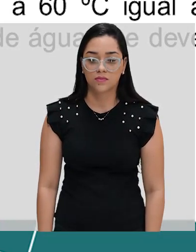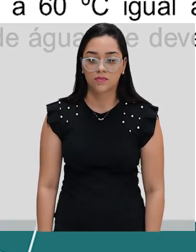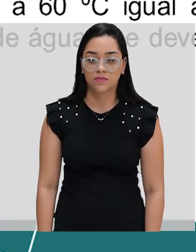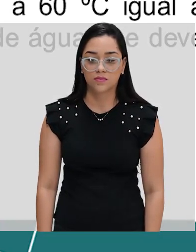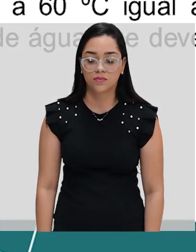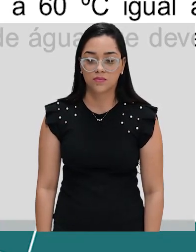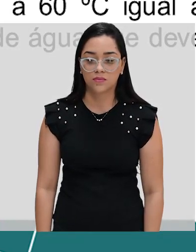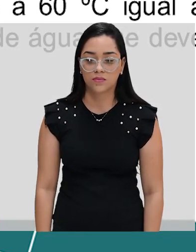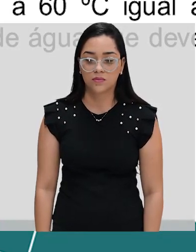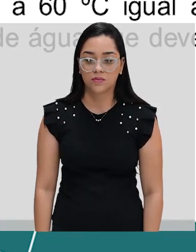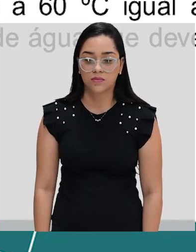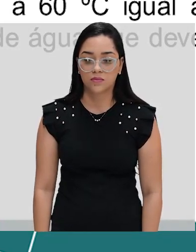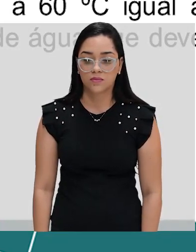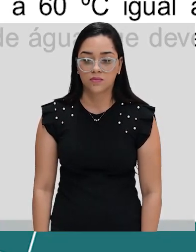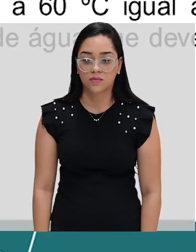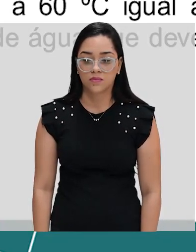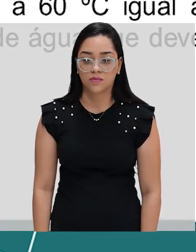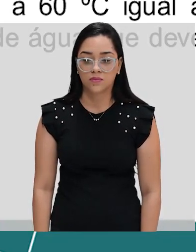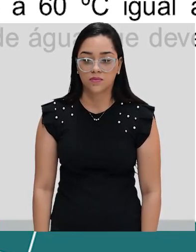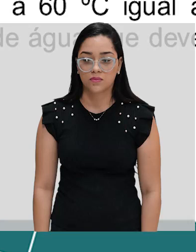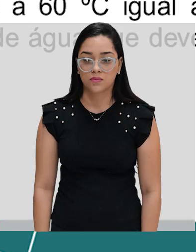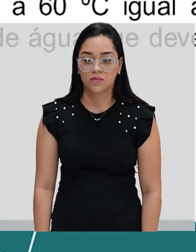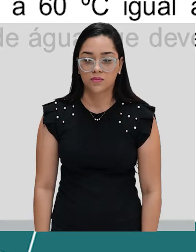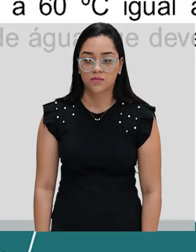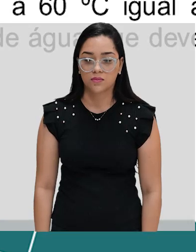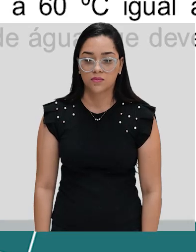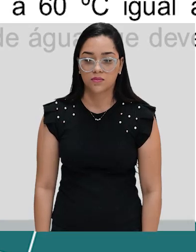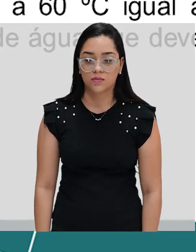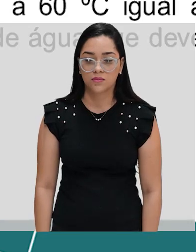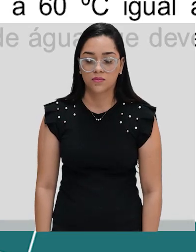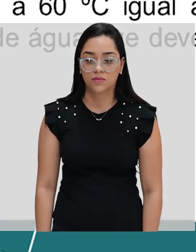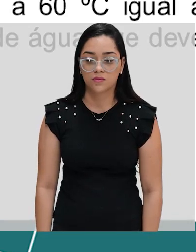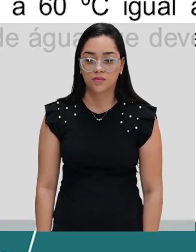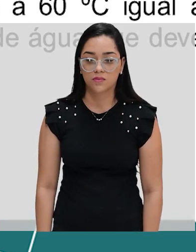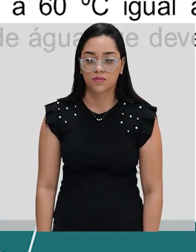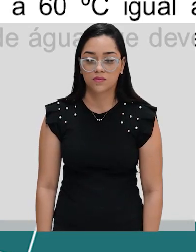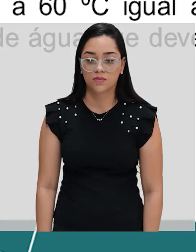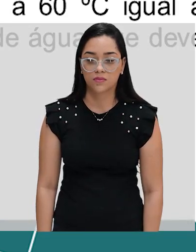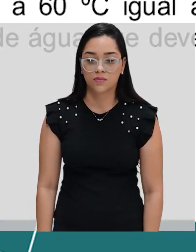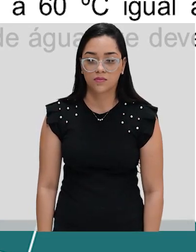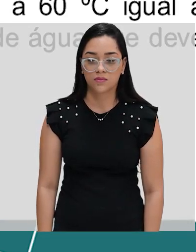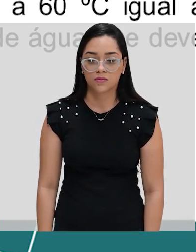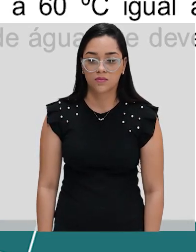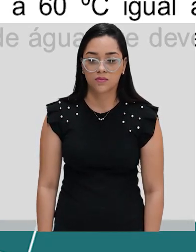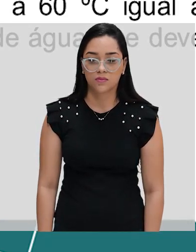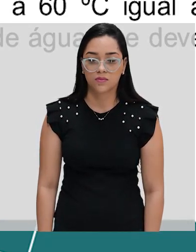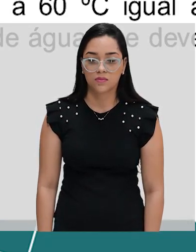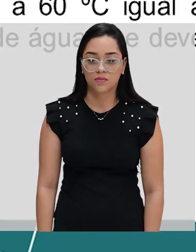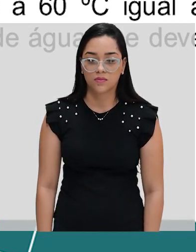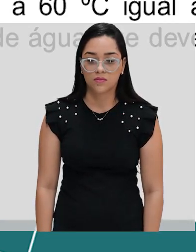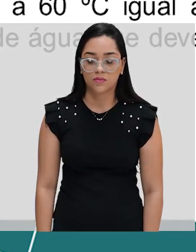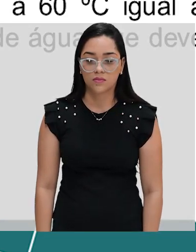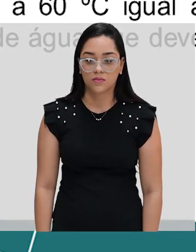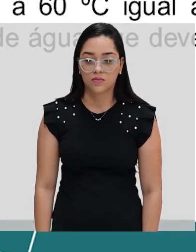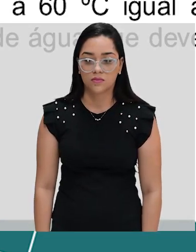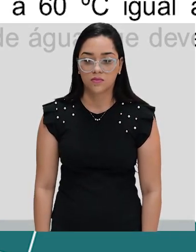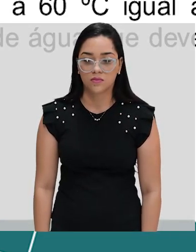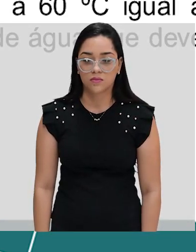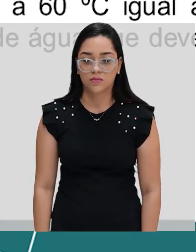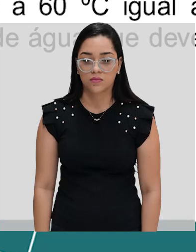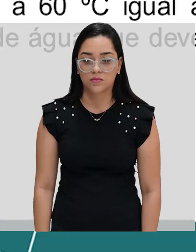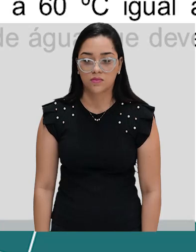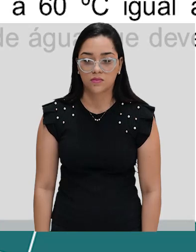sal light, com baixo teor de sódio. 18 gramas de cloreto de potássio, né, estão dissolvidos